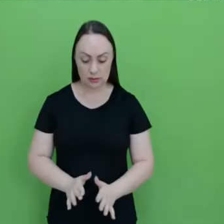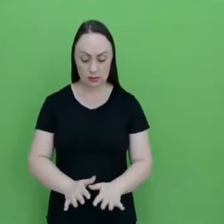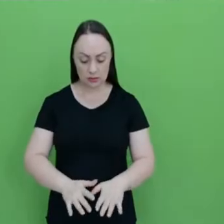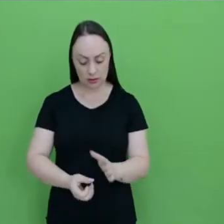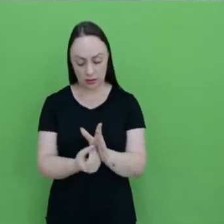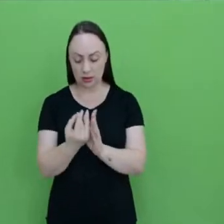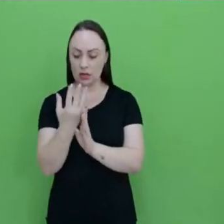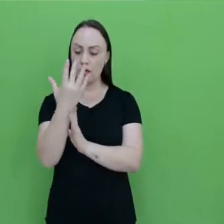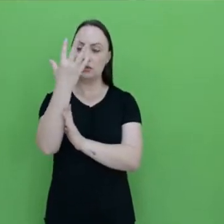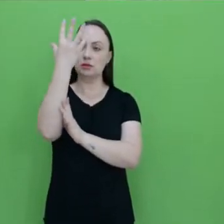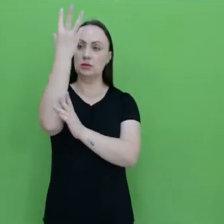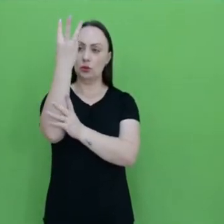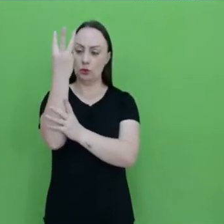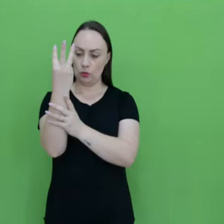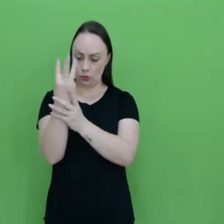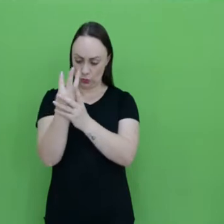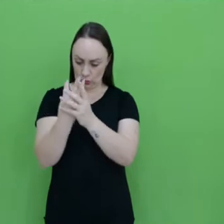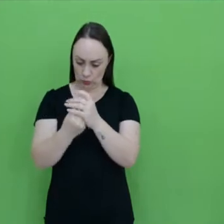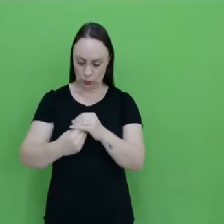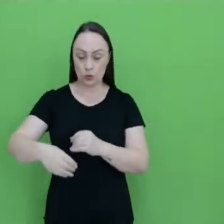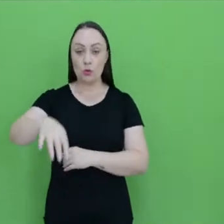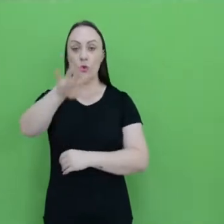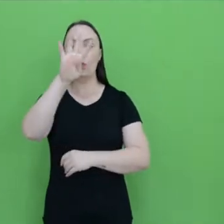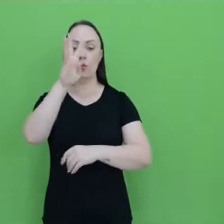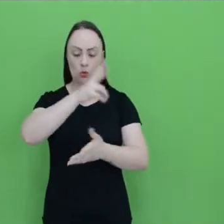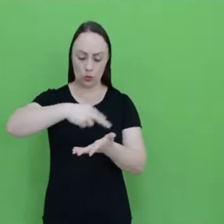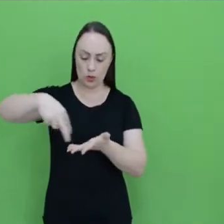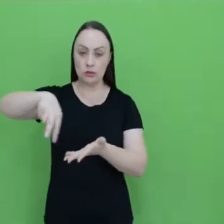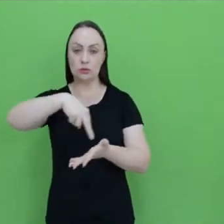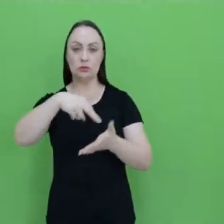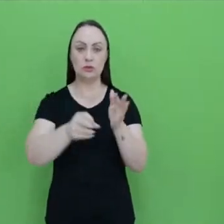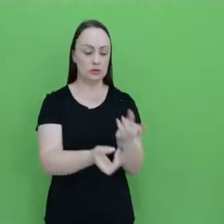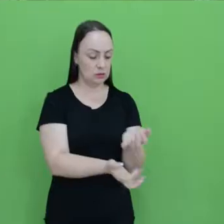gera e míngua. 4 danças e fogueiras.